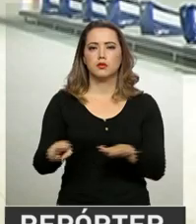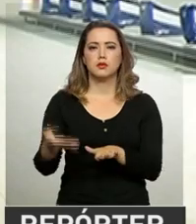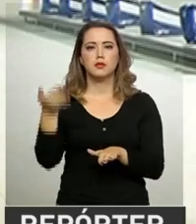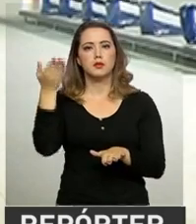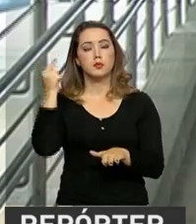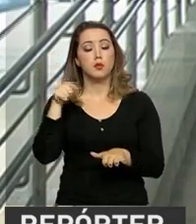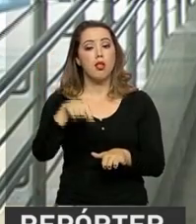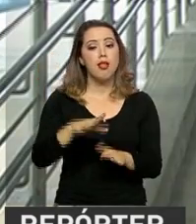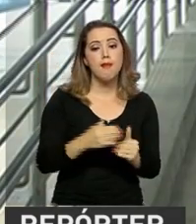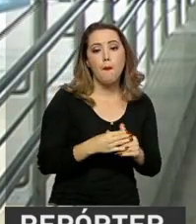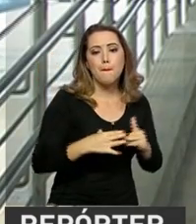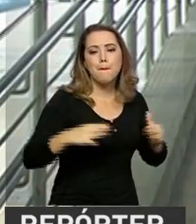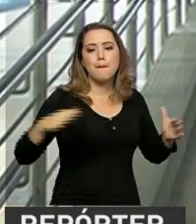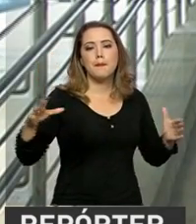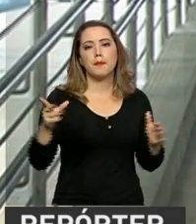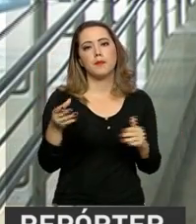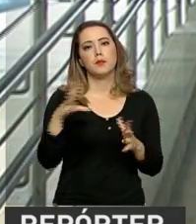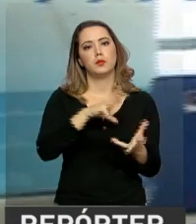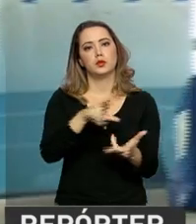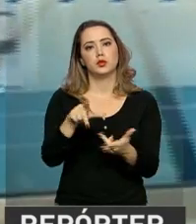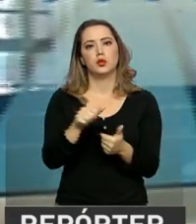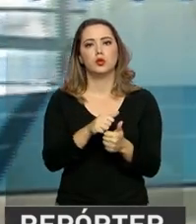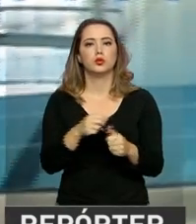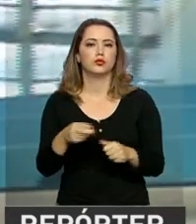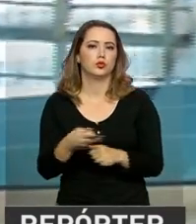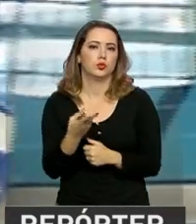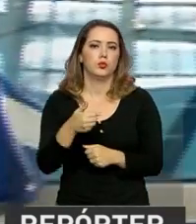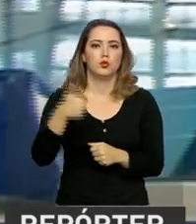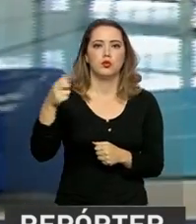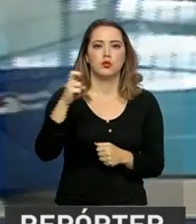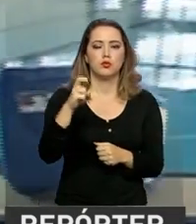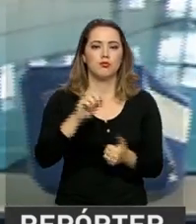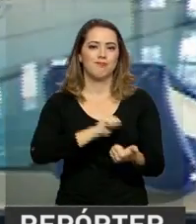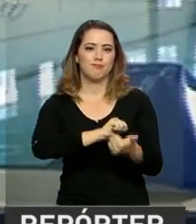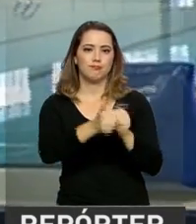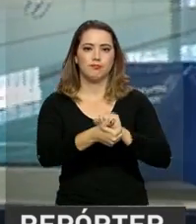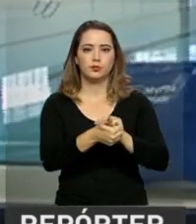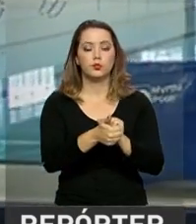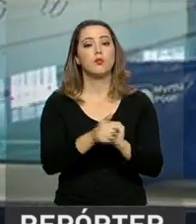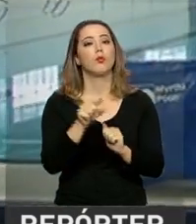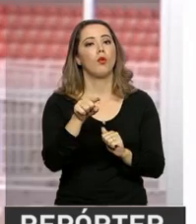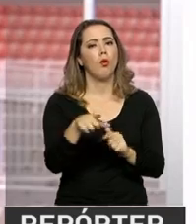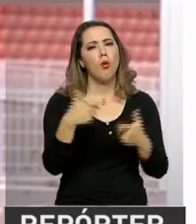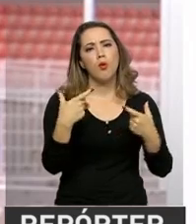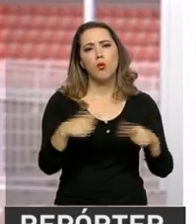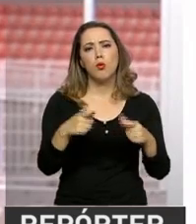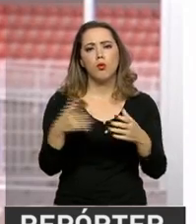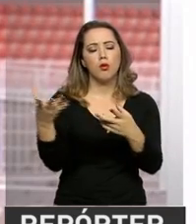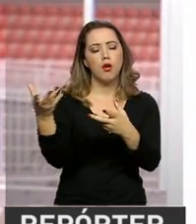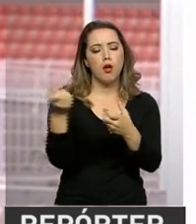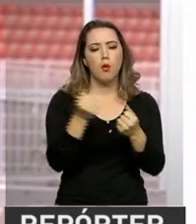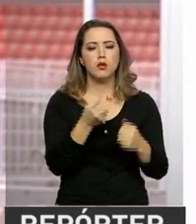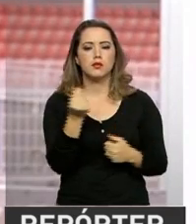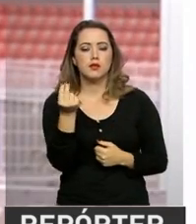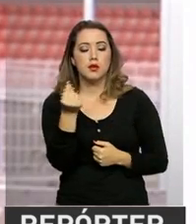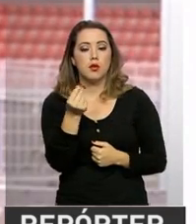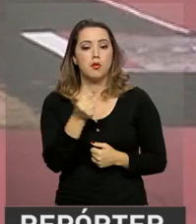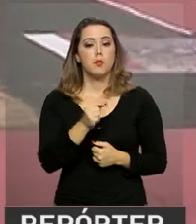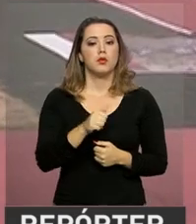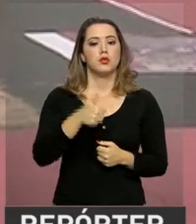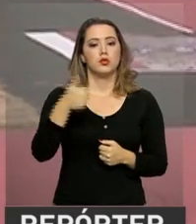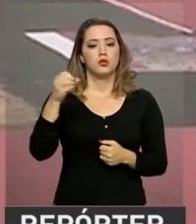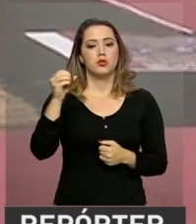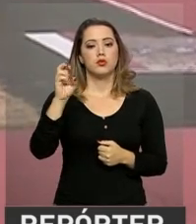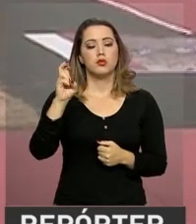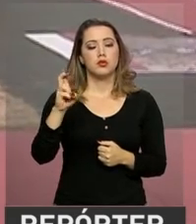número de modalidades com contempladas são 15 No total o empreendimento recebeu investimento de R 305 milhões